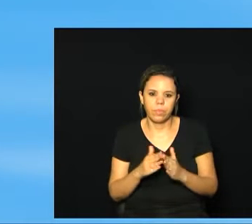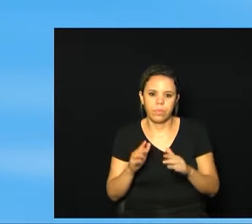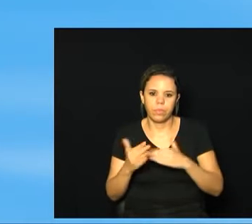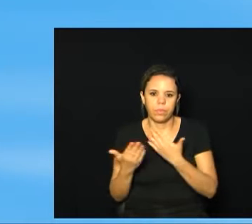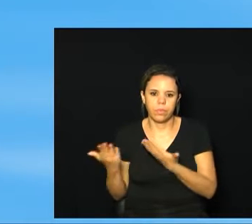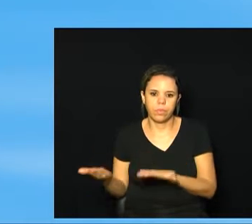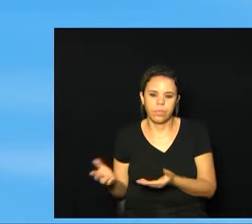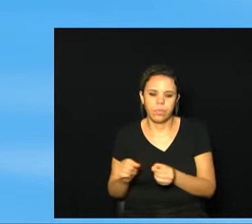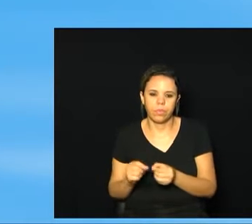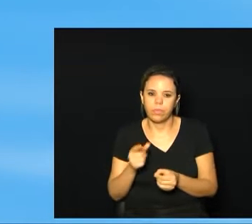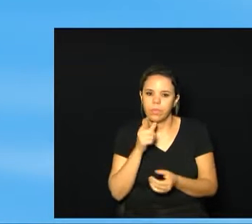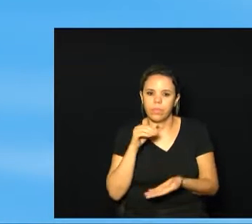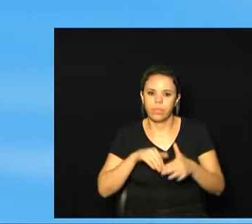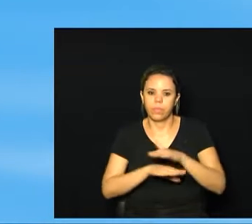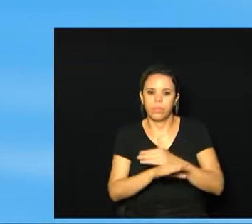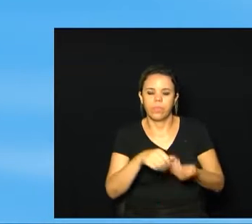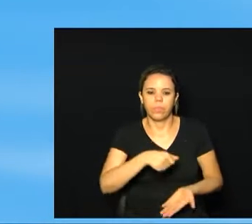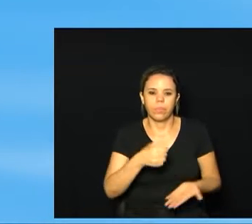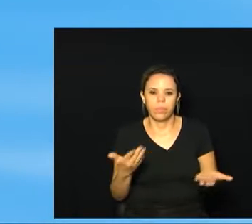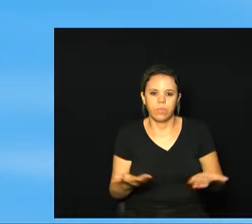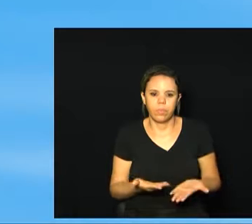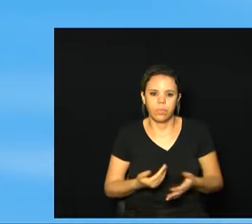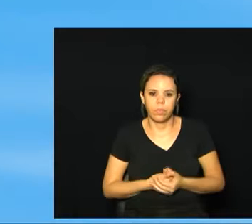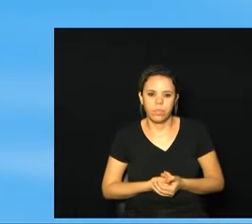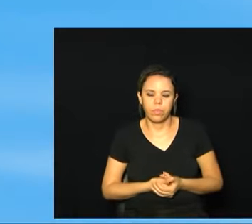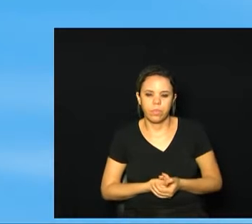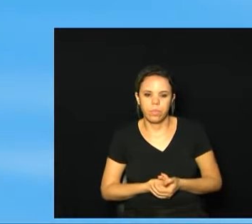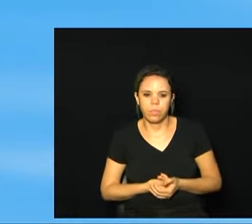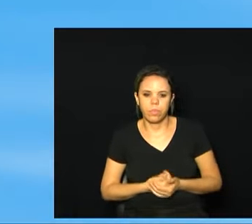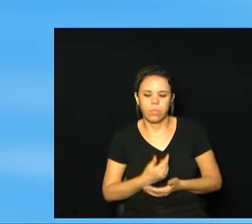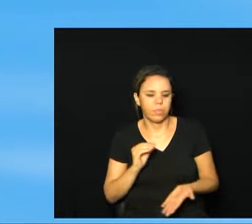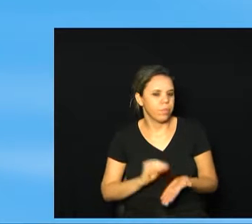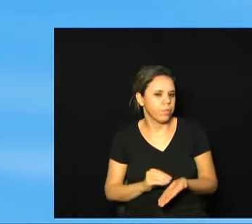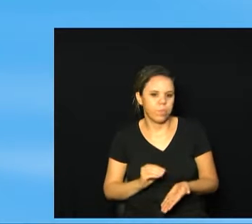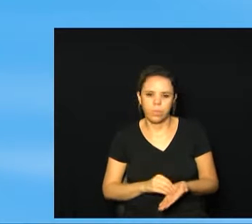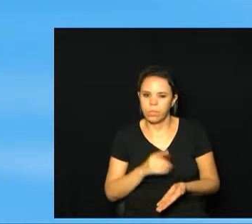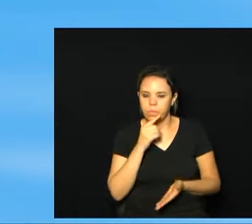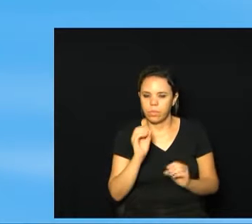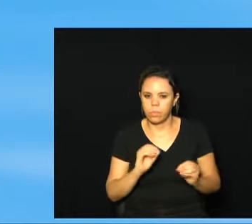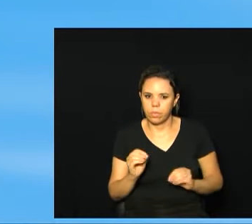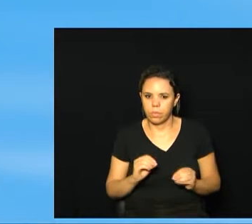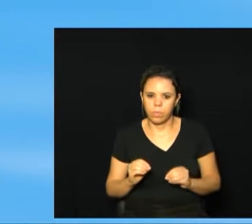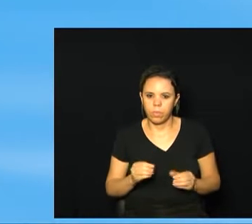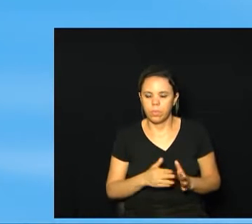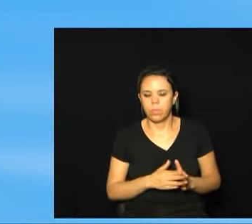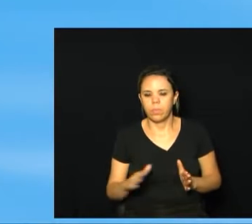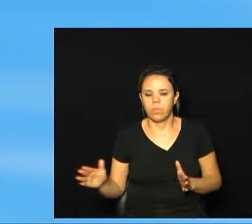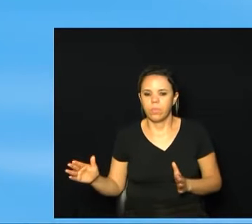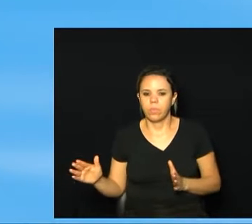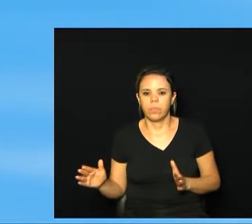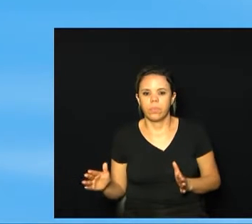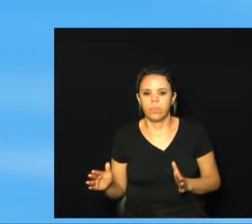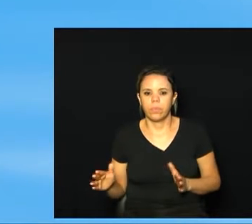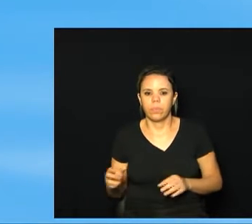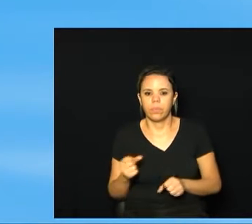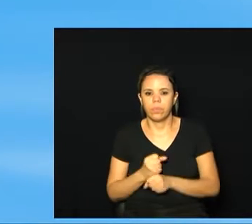bairros façam a reserva de água ainda hoje, para que não possa ir para resistir a esse período aí